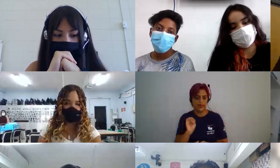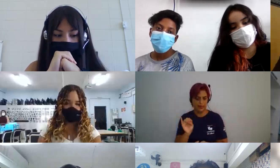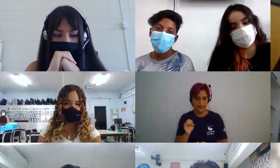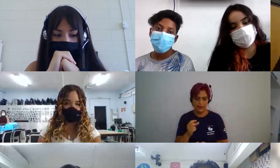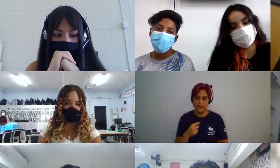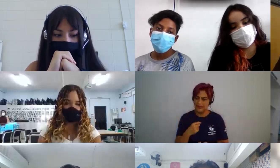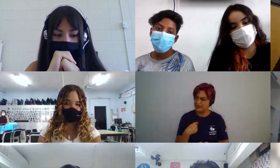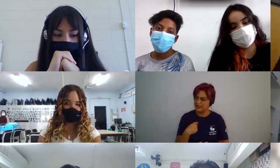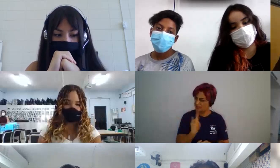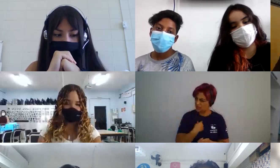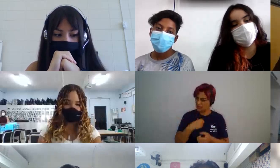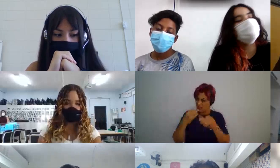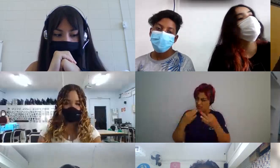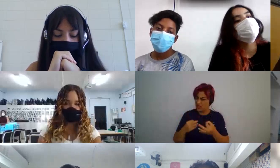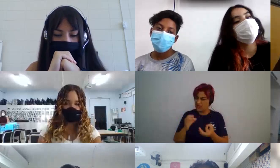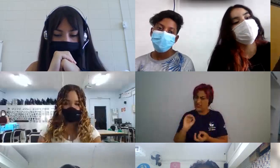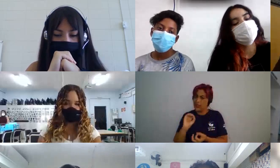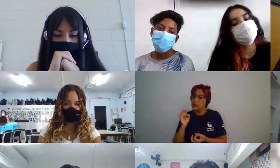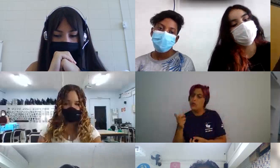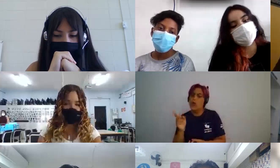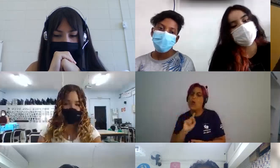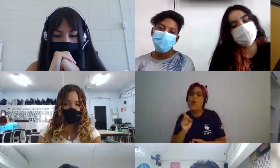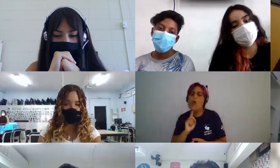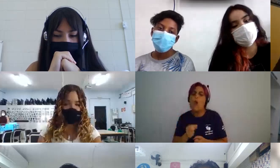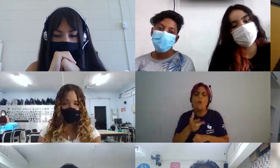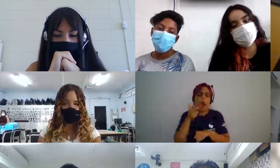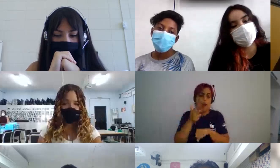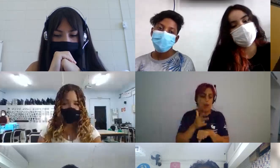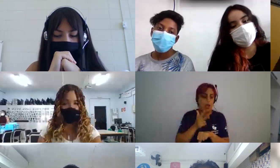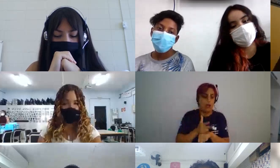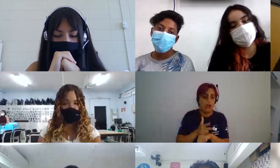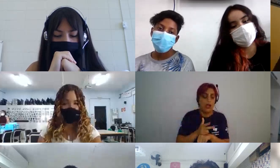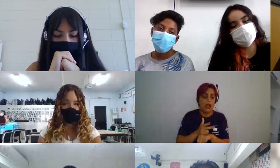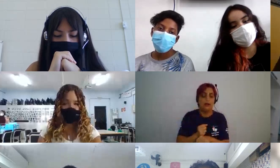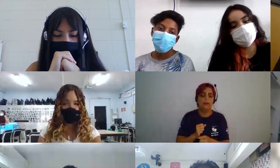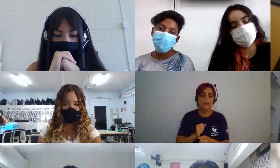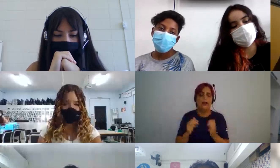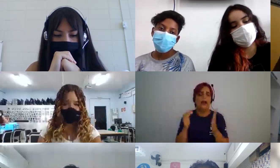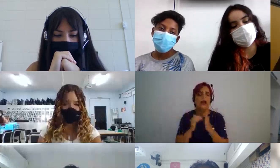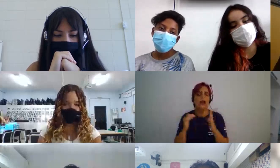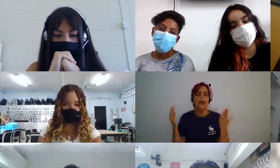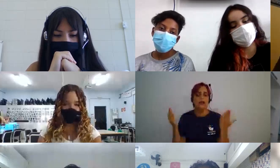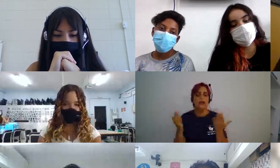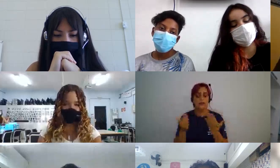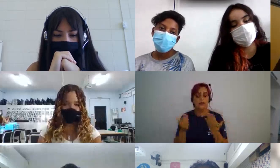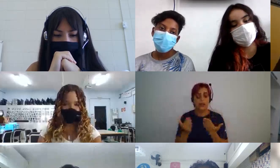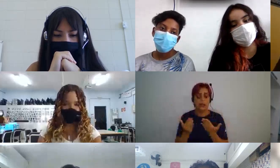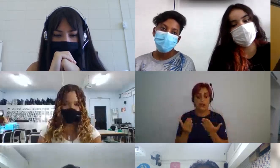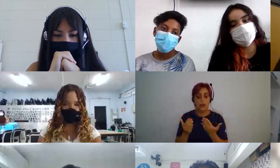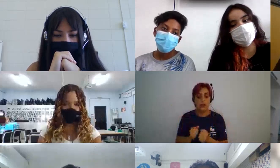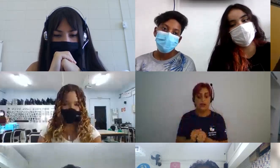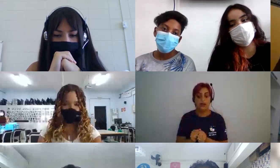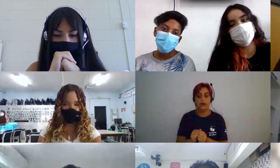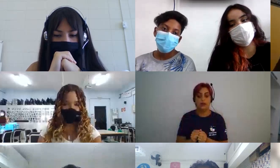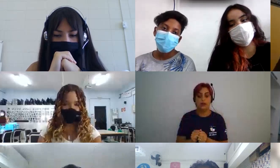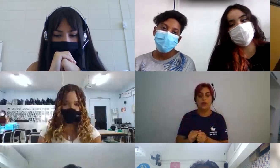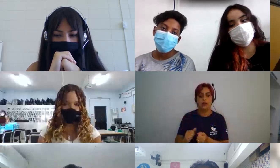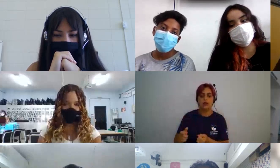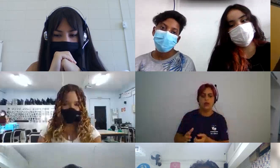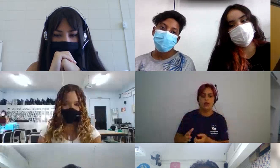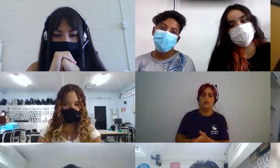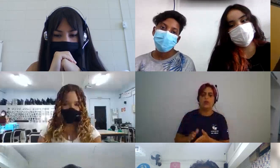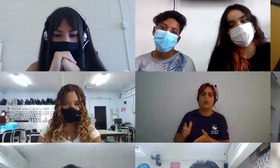não está certo em fazer essa gravação com vocês. Me parece que até agora, já, assim, outras gravações já